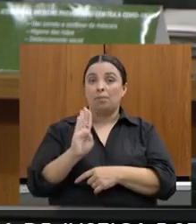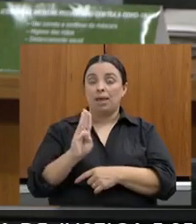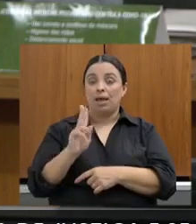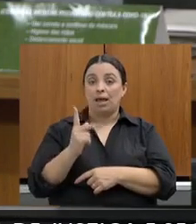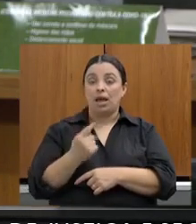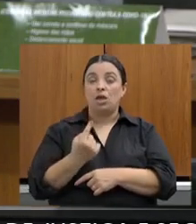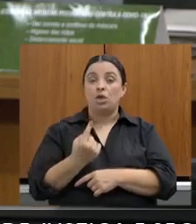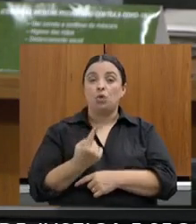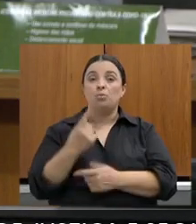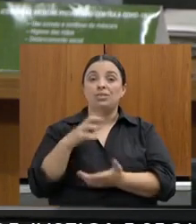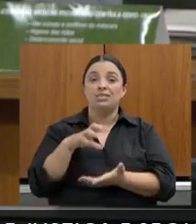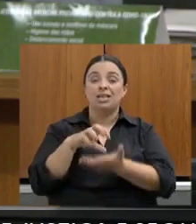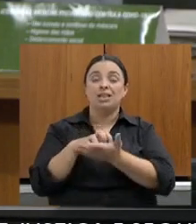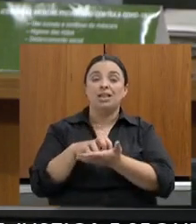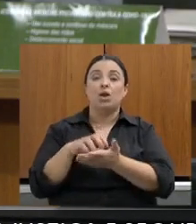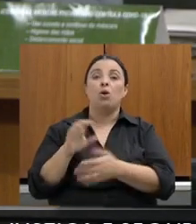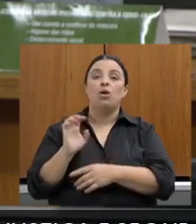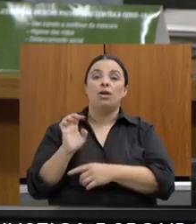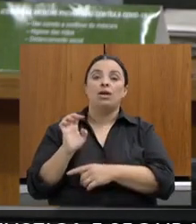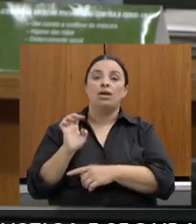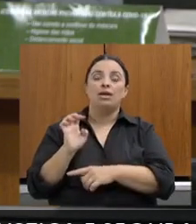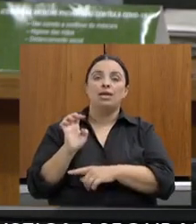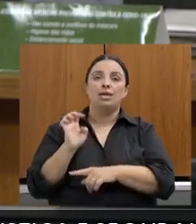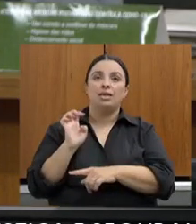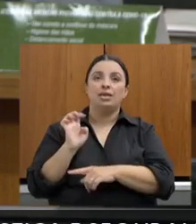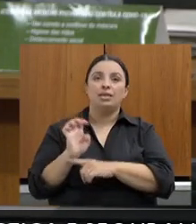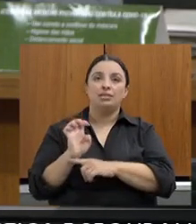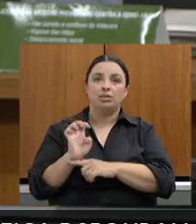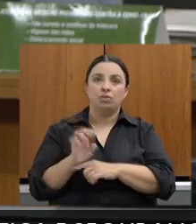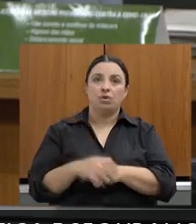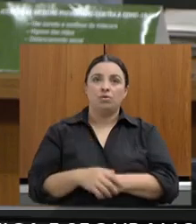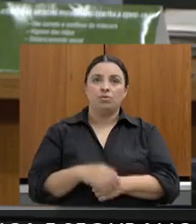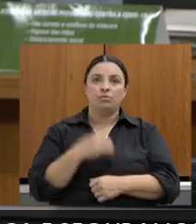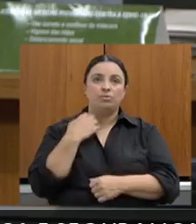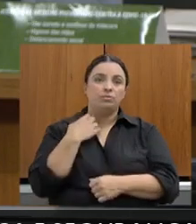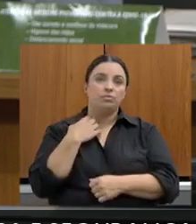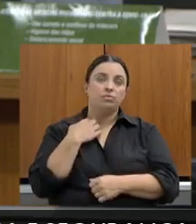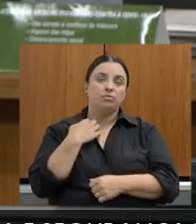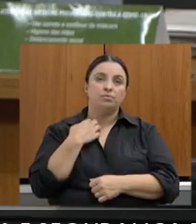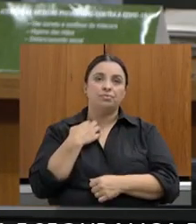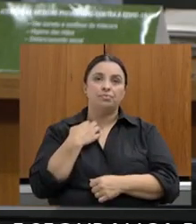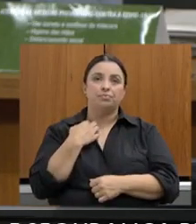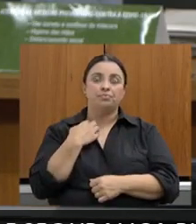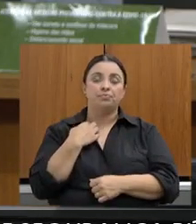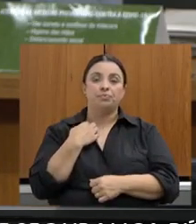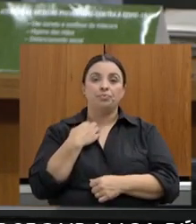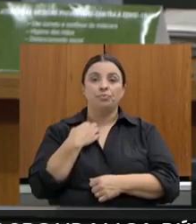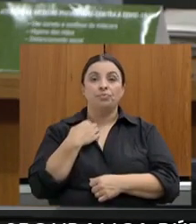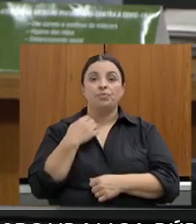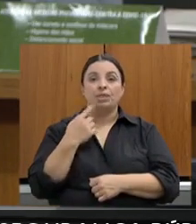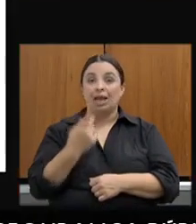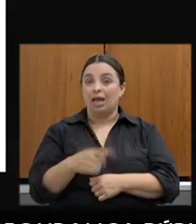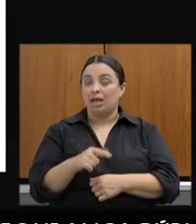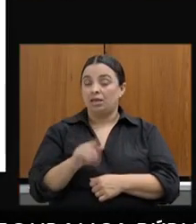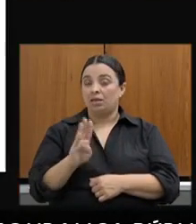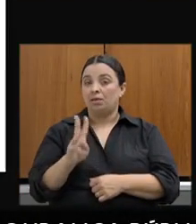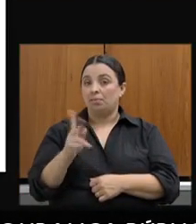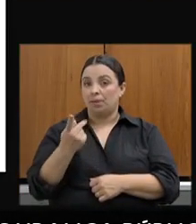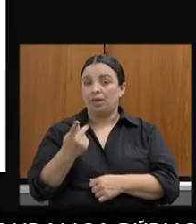central Estadual pode a passar são aqui em BH